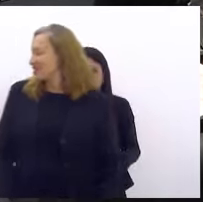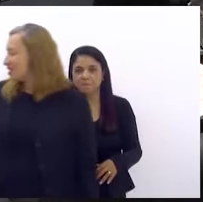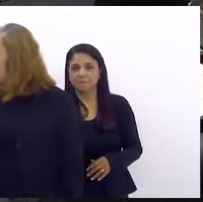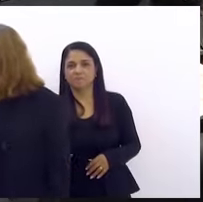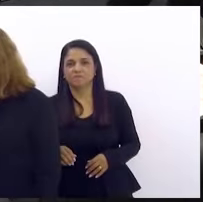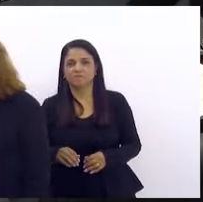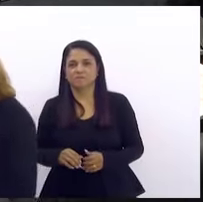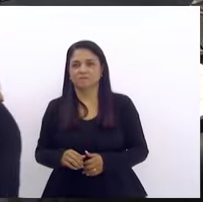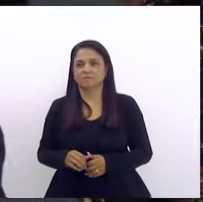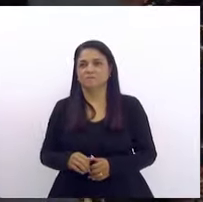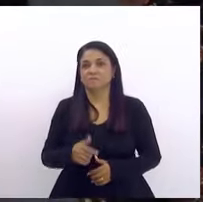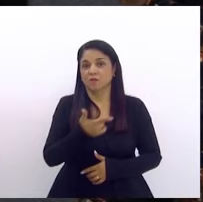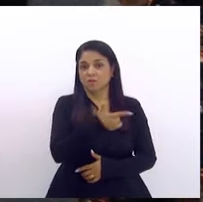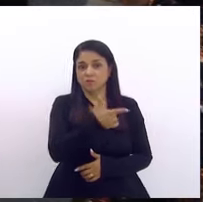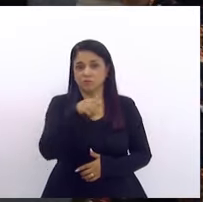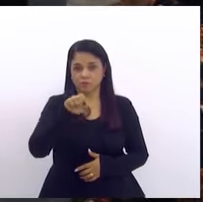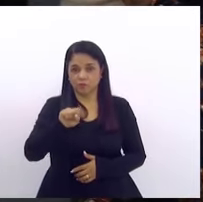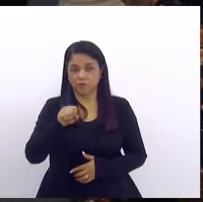O